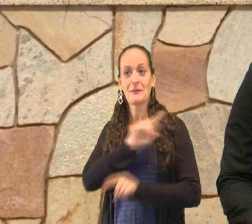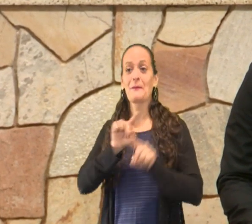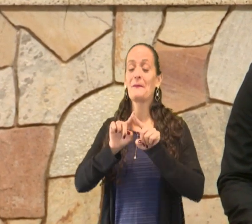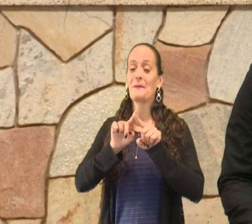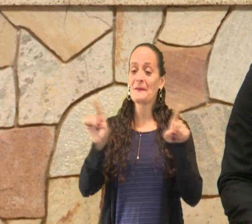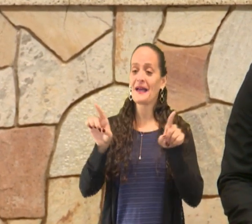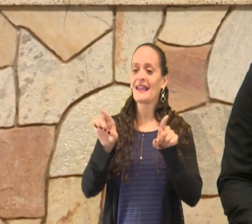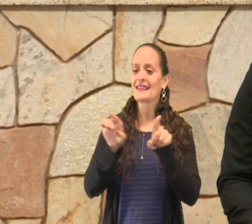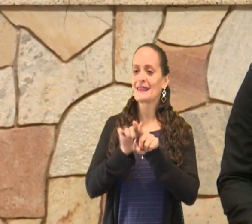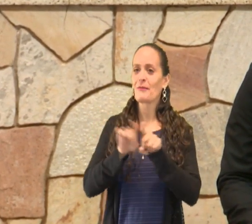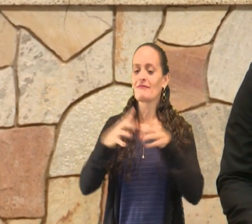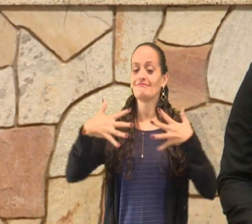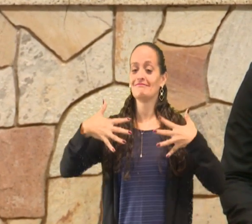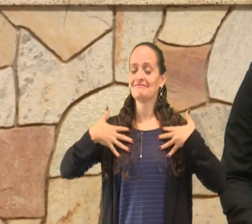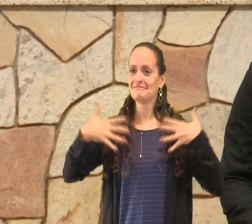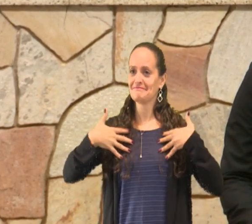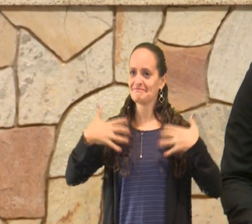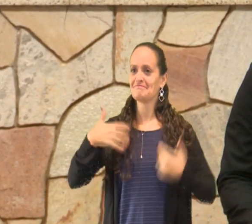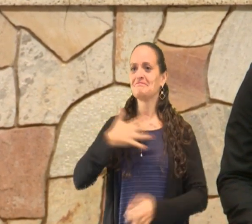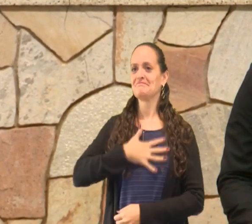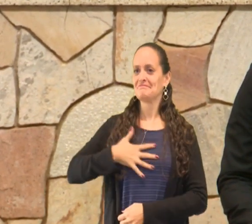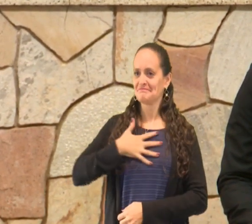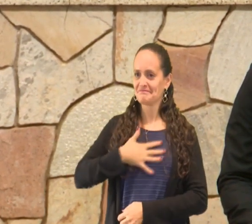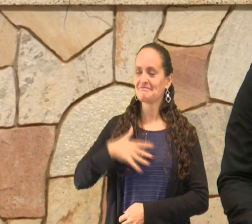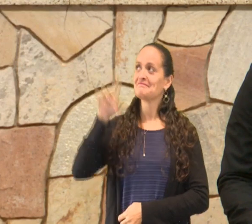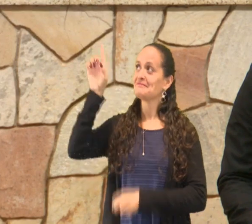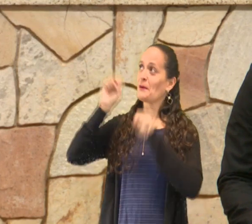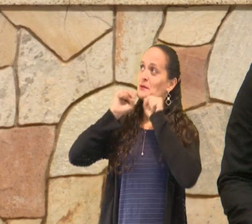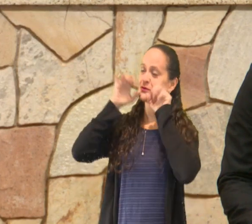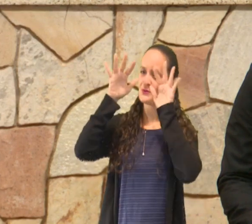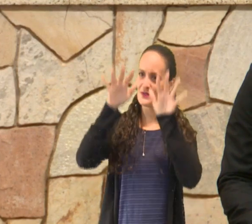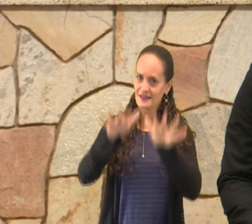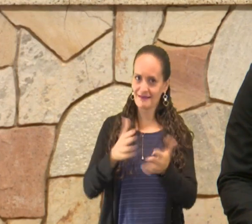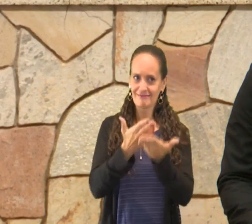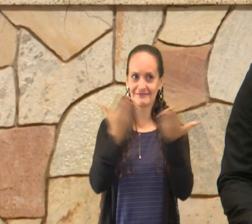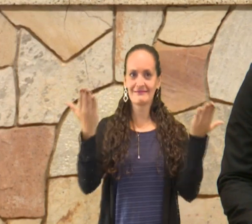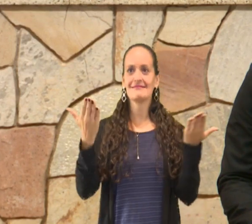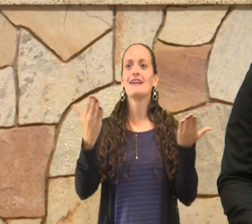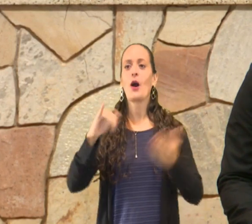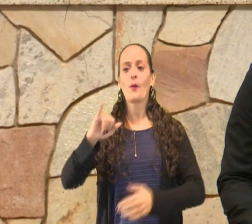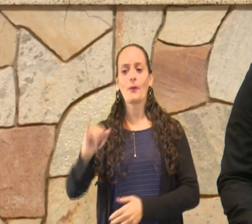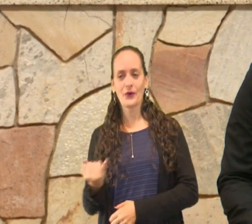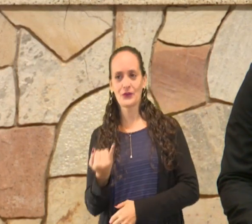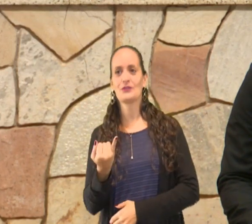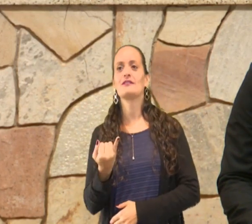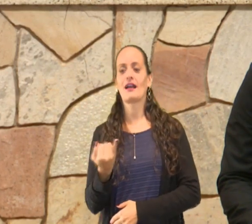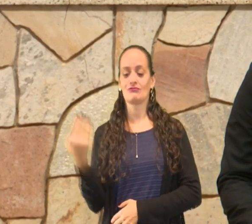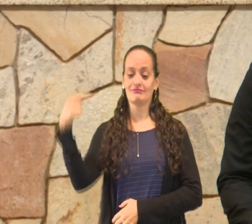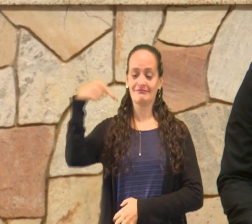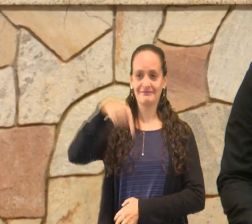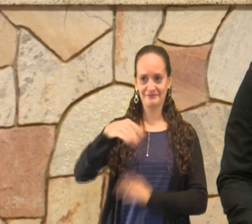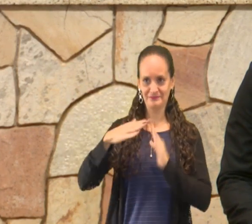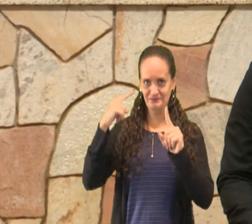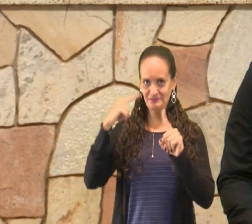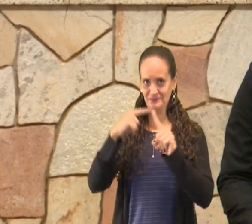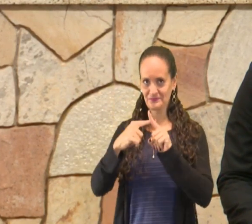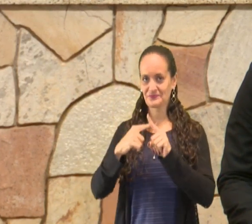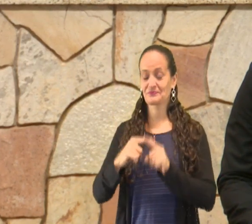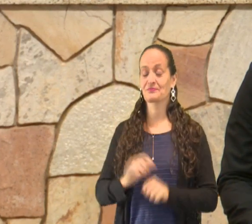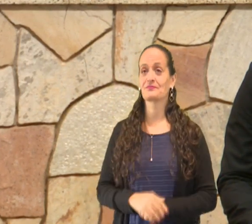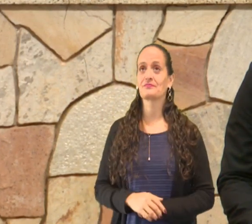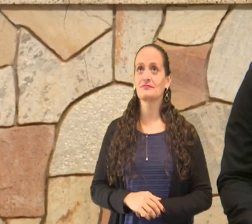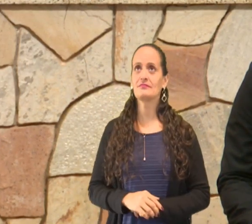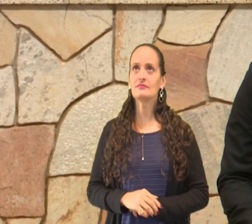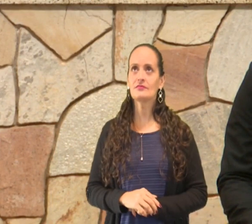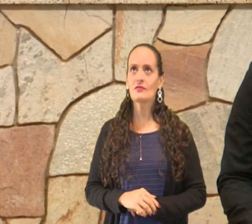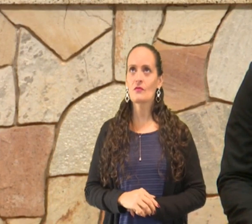também o gozo, a alegria, a bênção do Senhor, o privilégio de estarmos aqui em sua presença. Que seja um